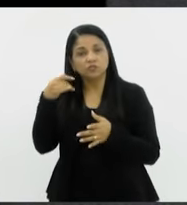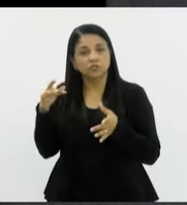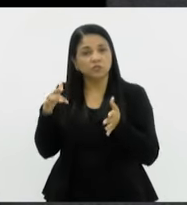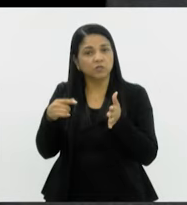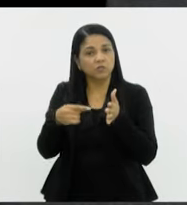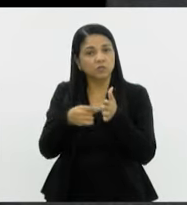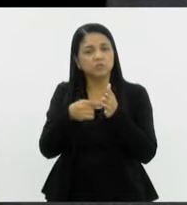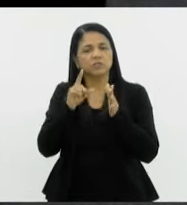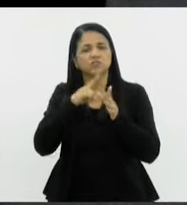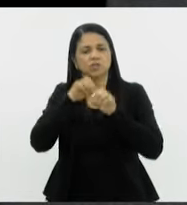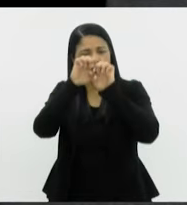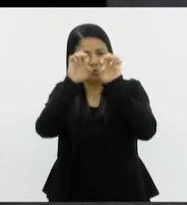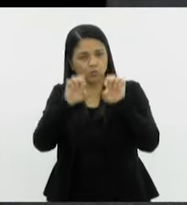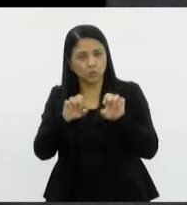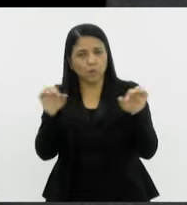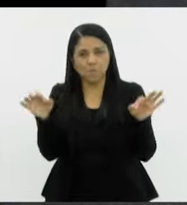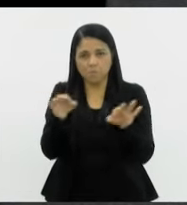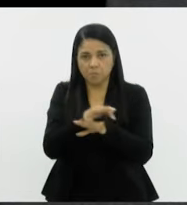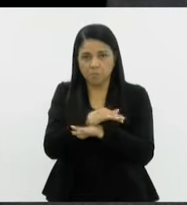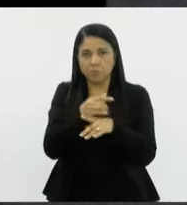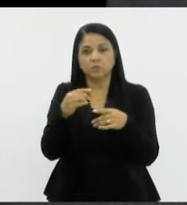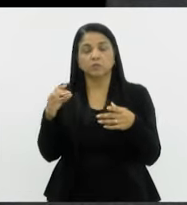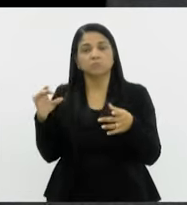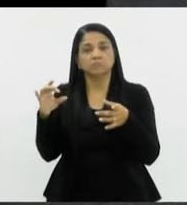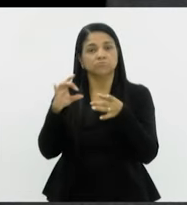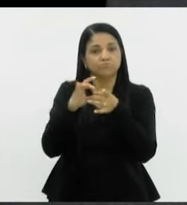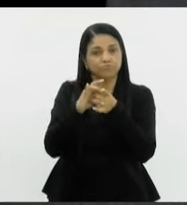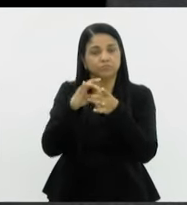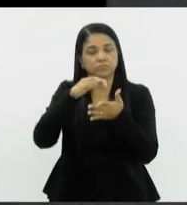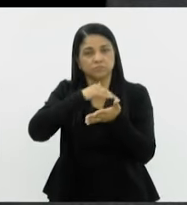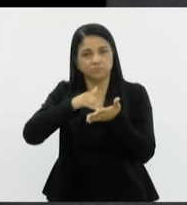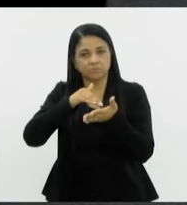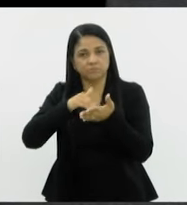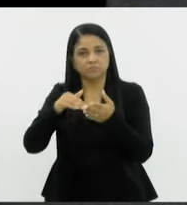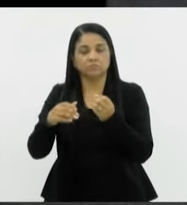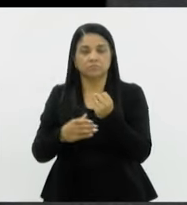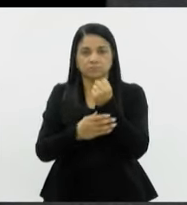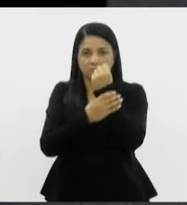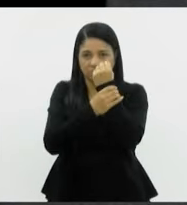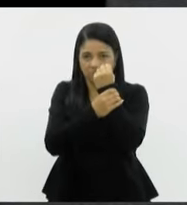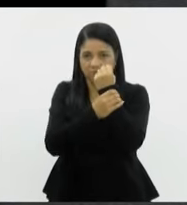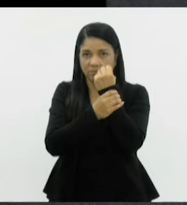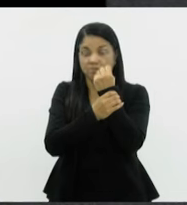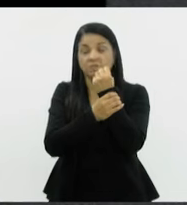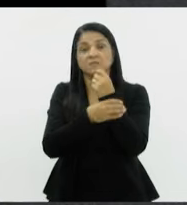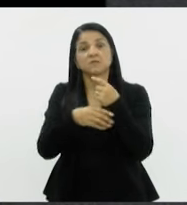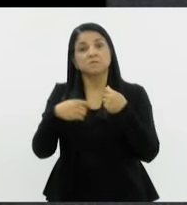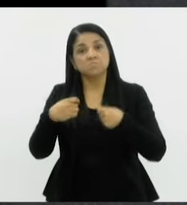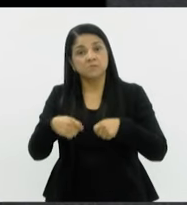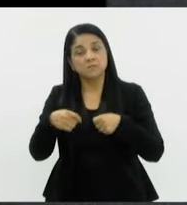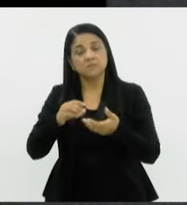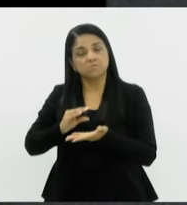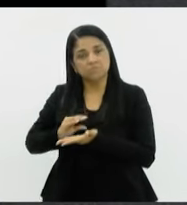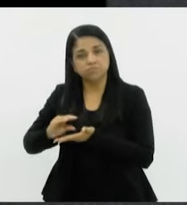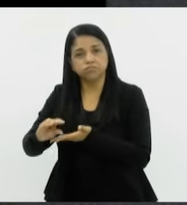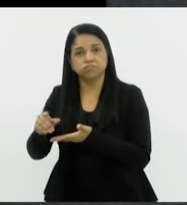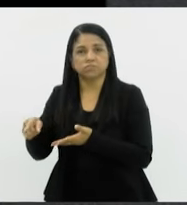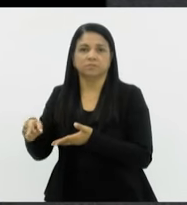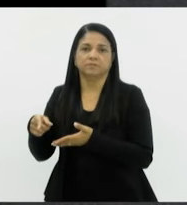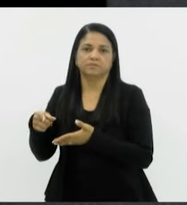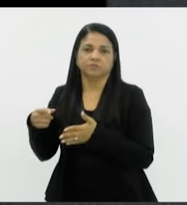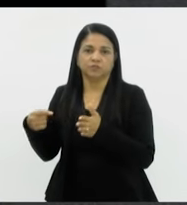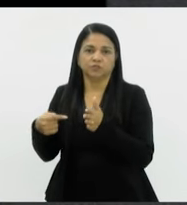estrutura montada, inclusive junto com a Secretaria de Segurança, e que carece de recursos.